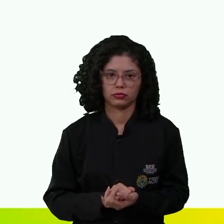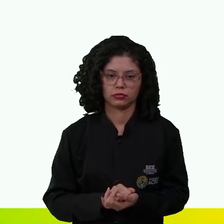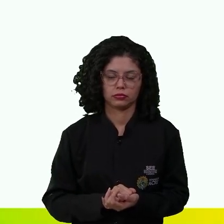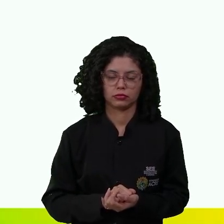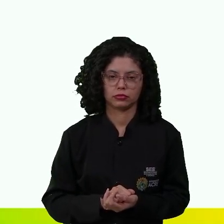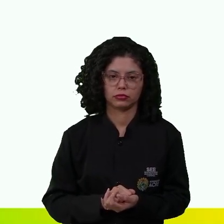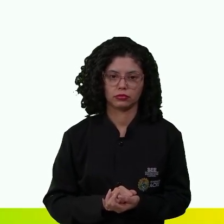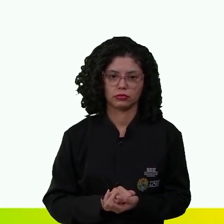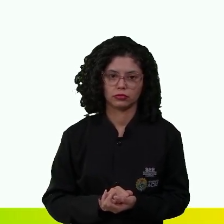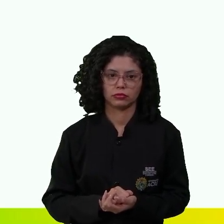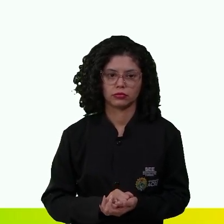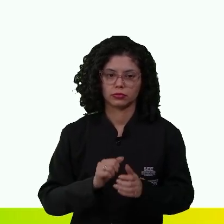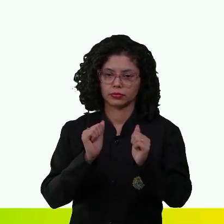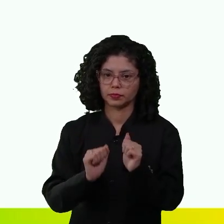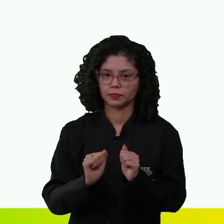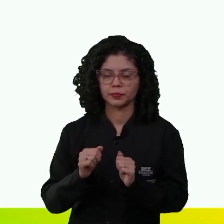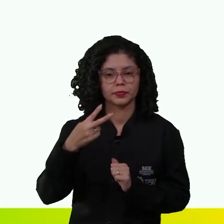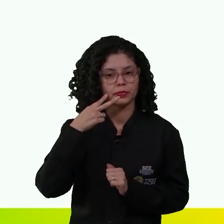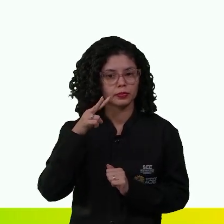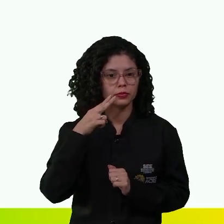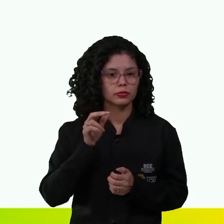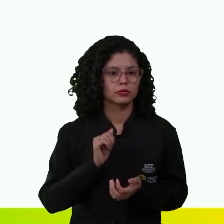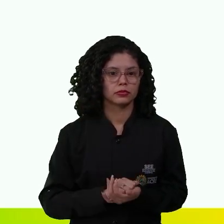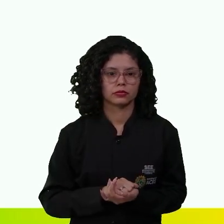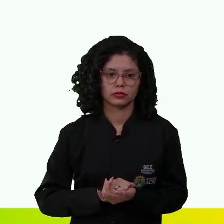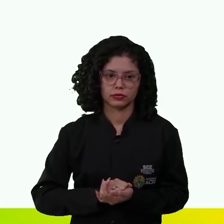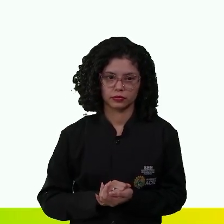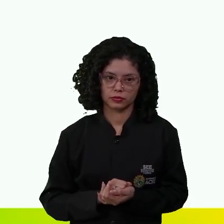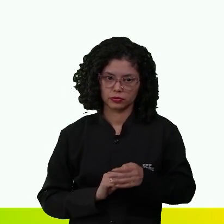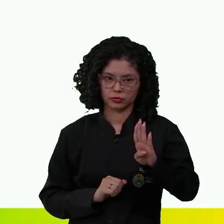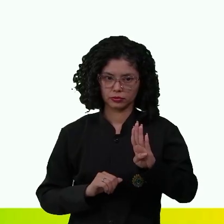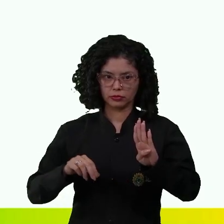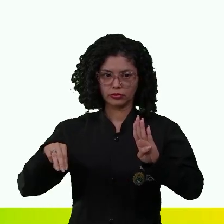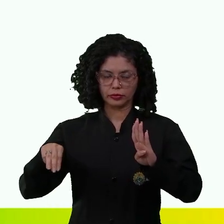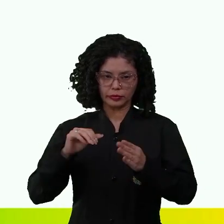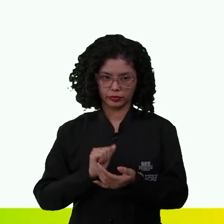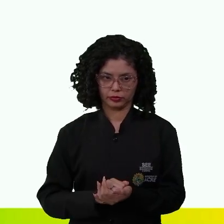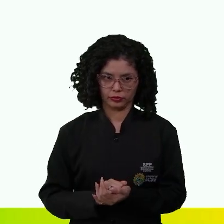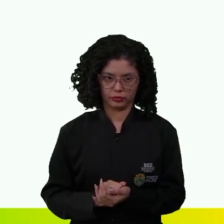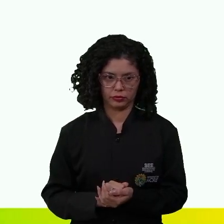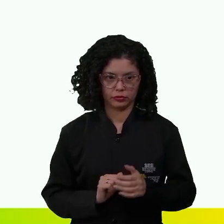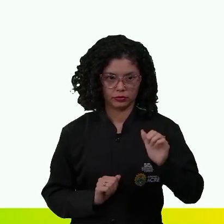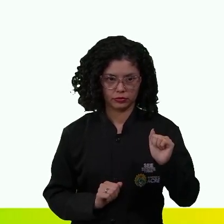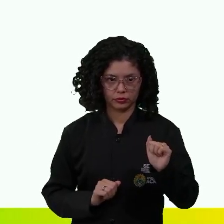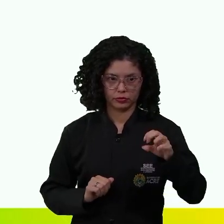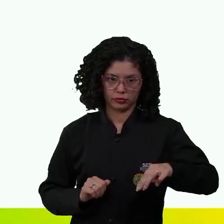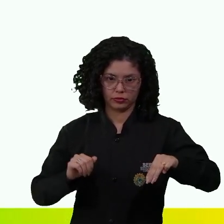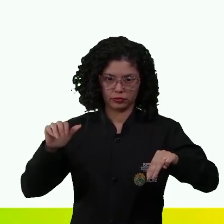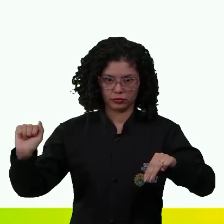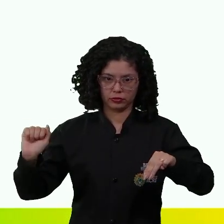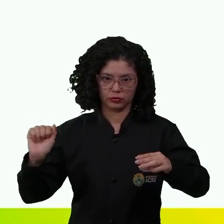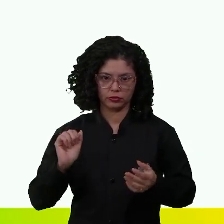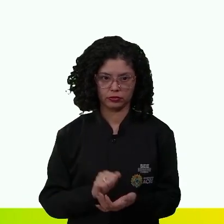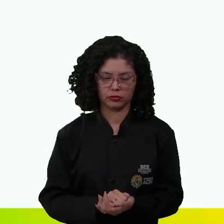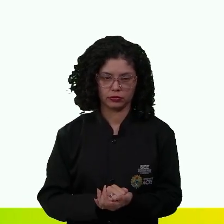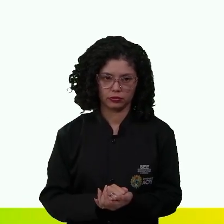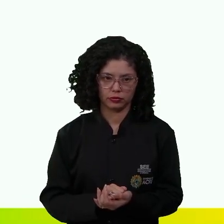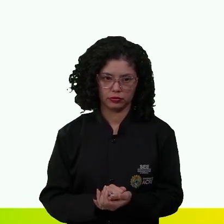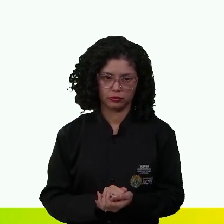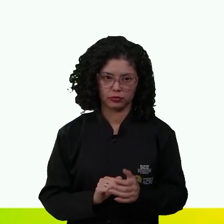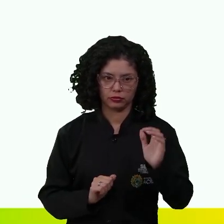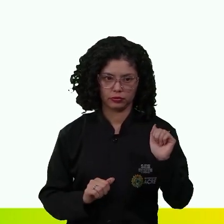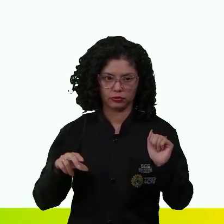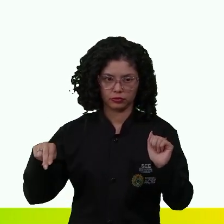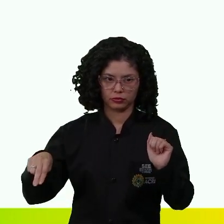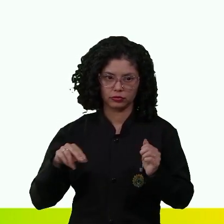Ok? E aí você pode ver, ó, esse lado BM é igual ao lado MA. O lado